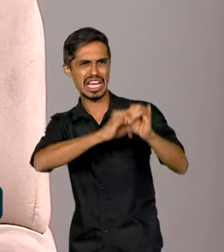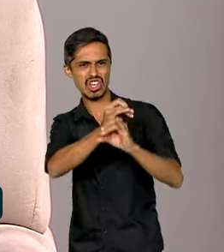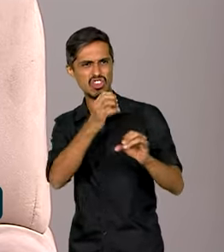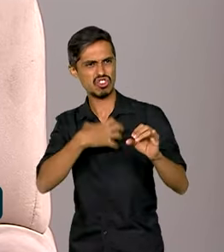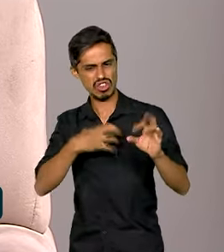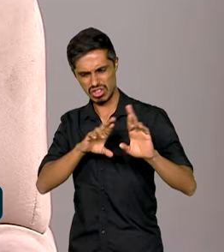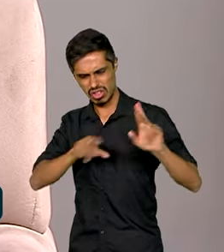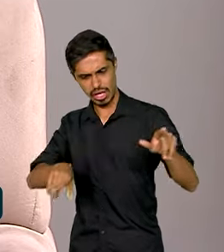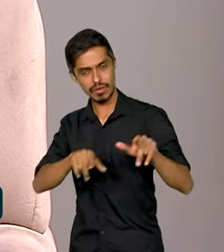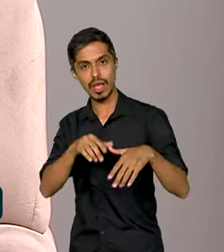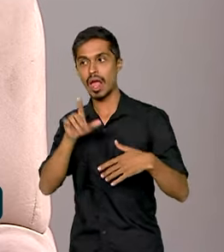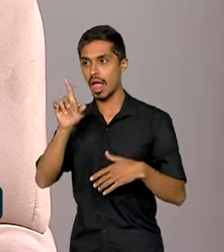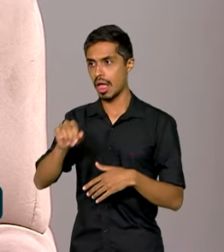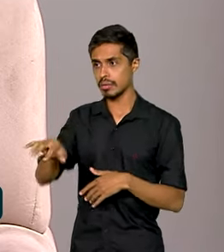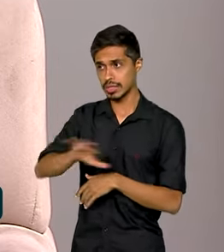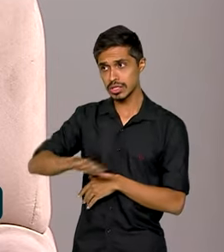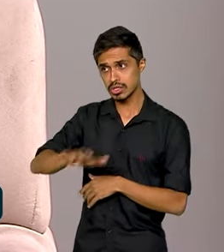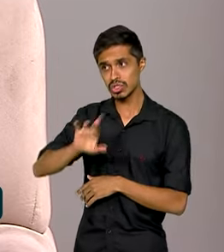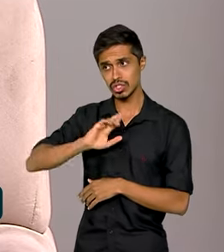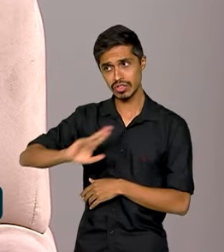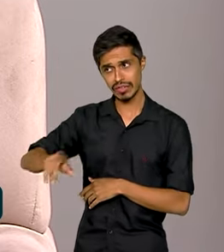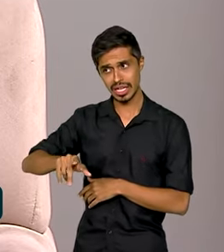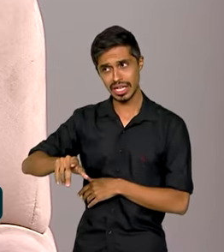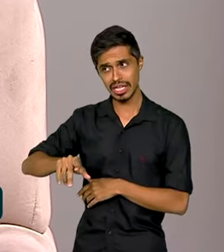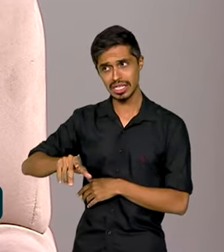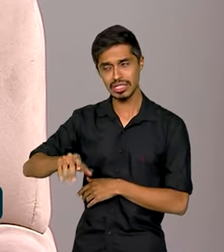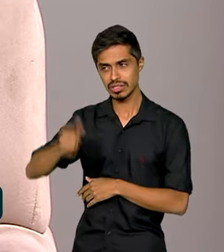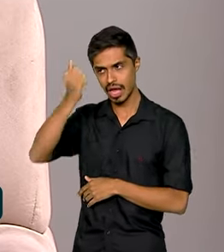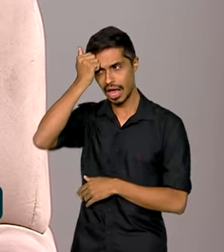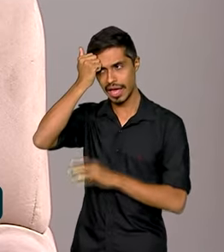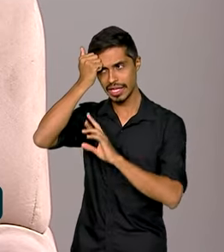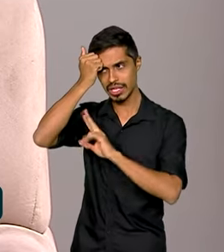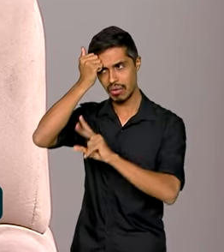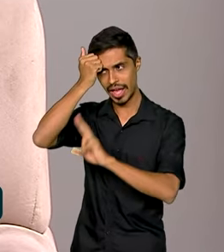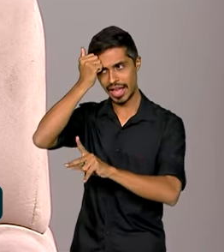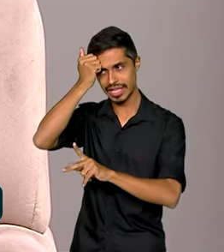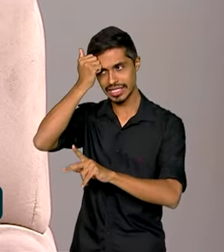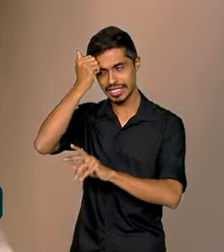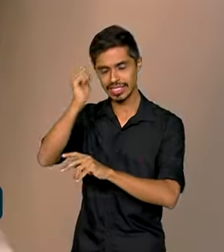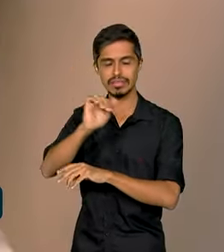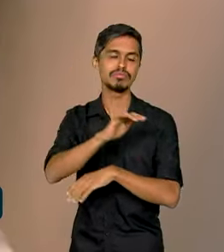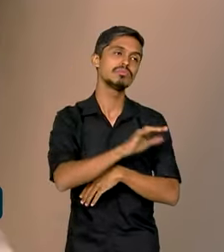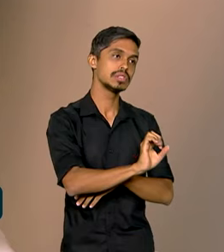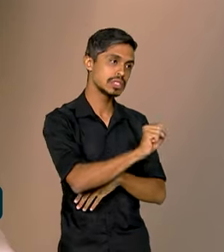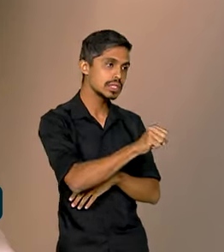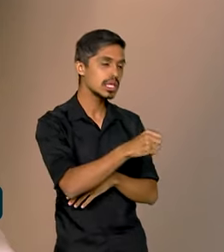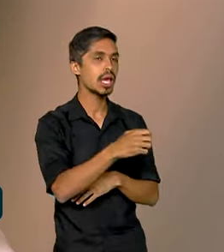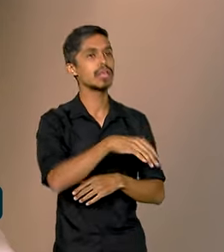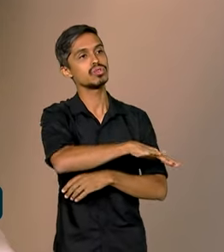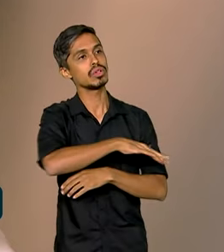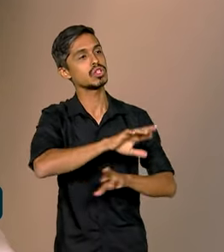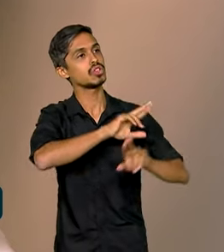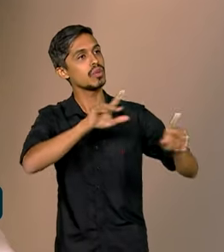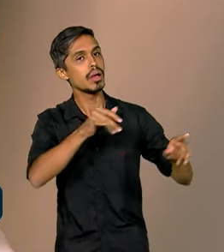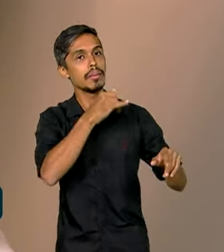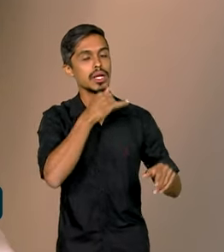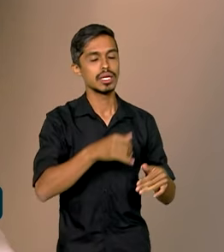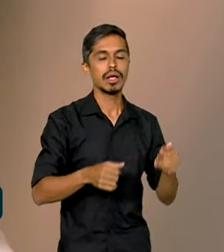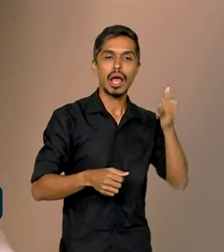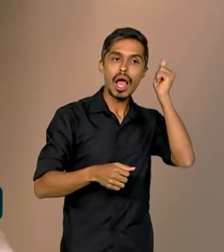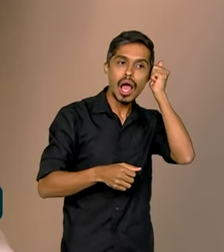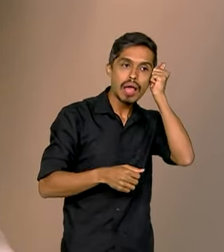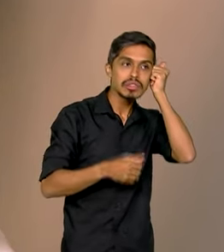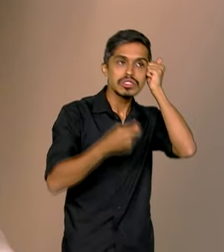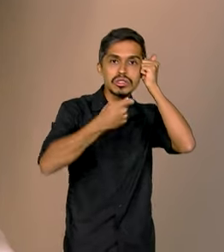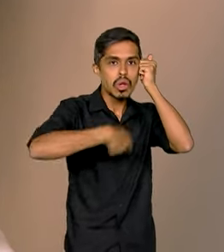aí já é uma outra situação não se trata de arrependimento propriamente né sim são são situações diferentes né O arrependimento não